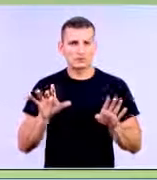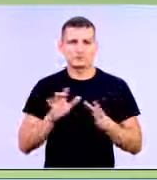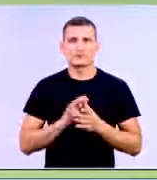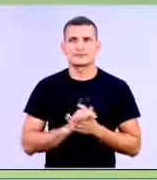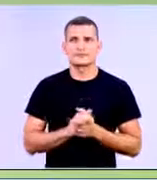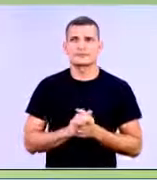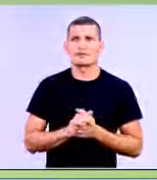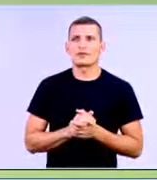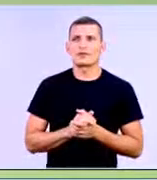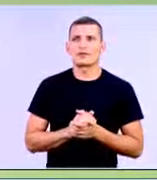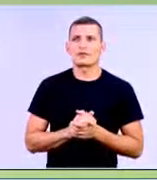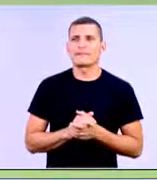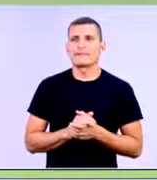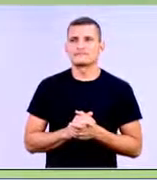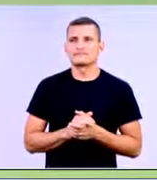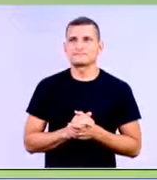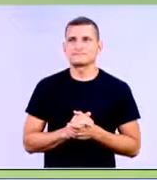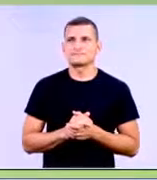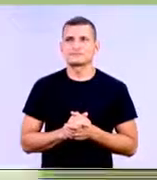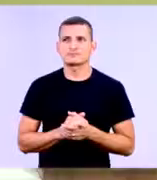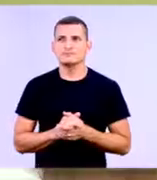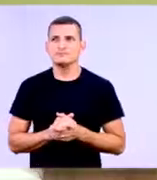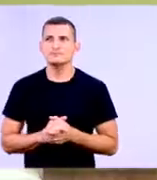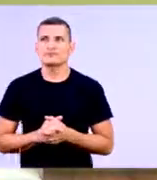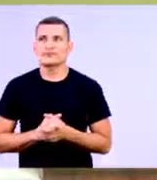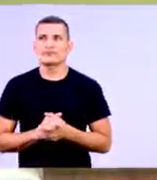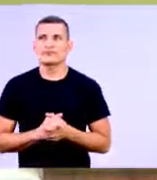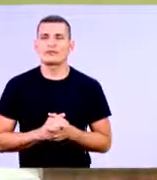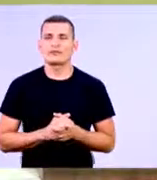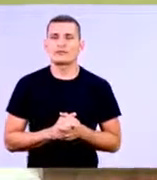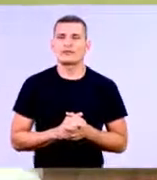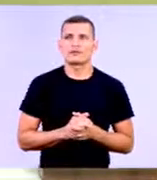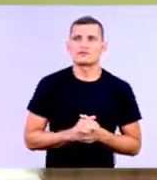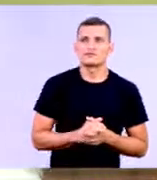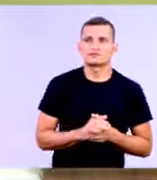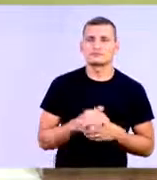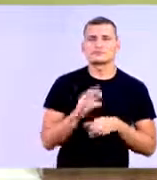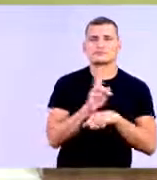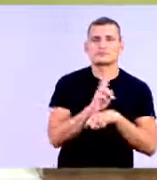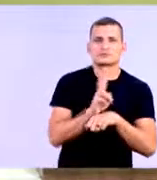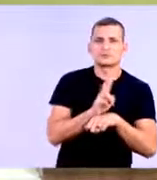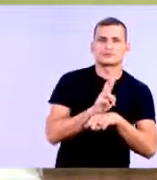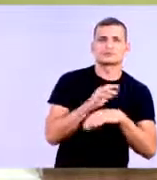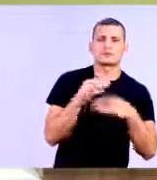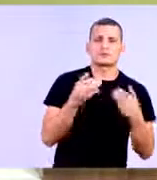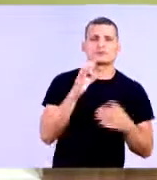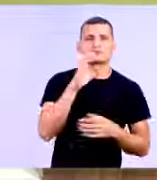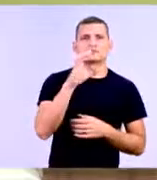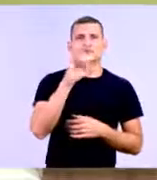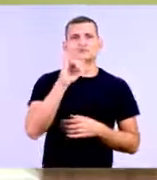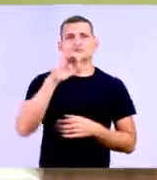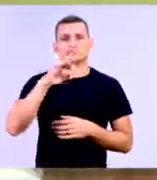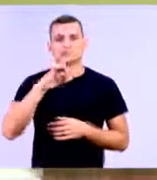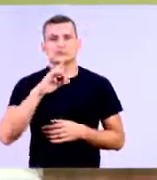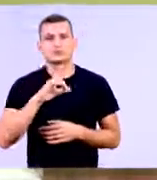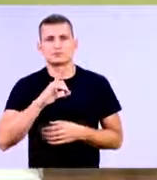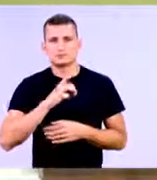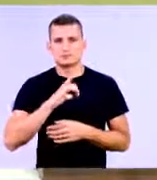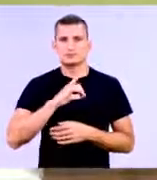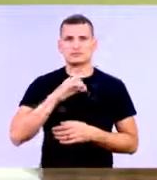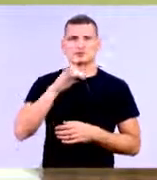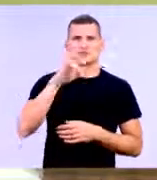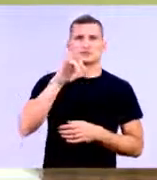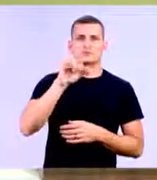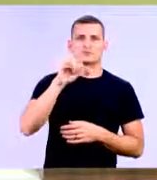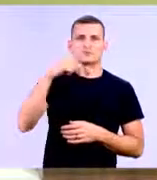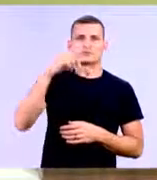professor Fábio? Exatamente, como pensamos no quesito de segurança, é o CID, dentre eles tem a disponibilidade, quando nós pensamos na